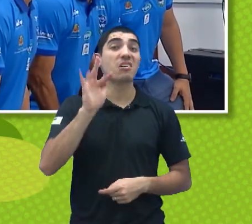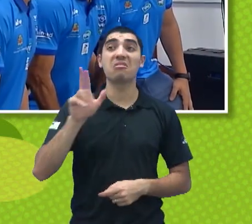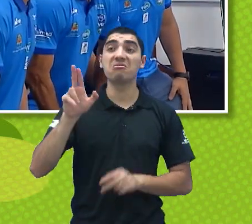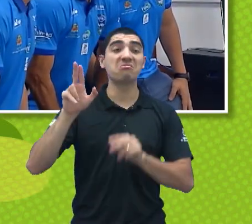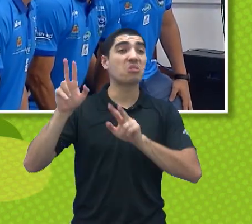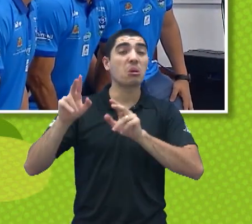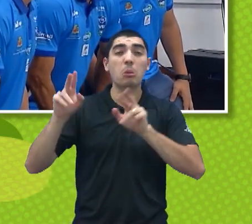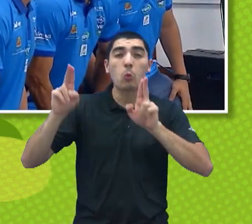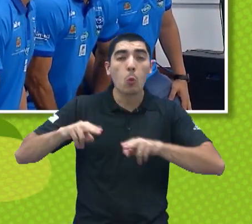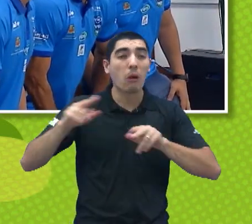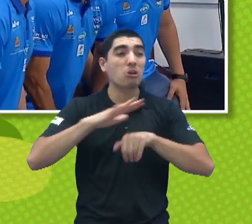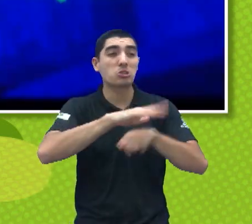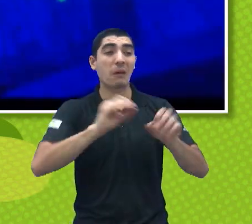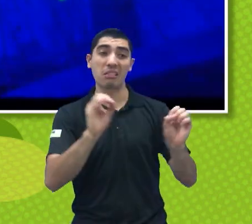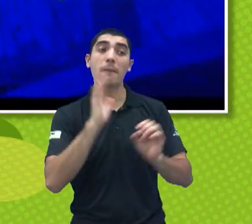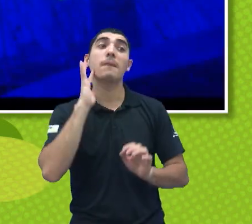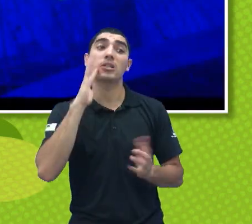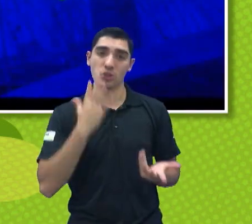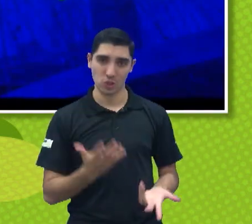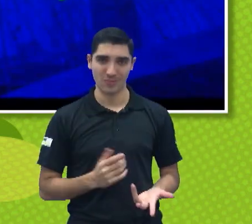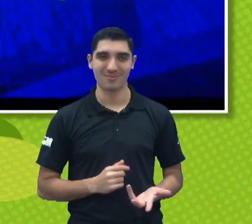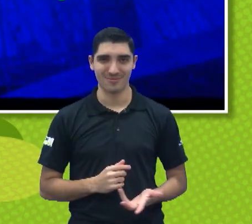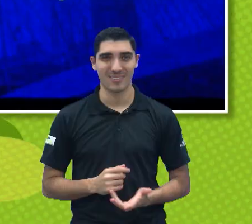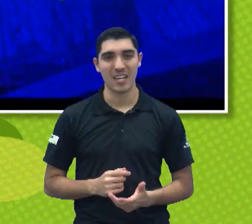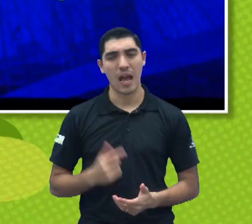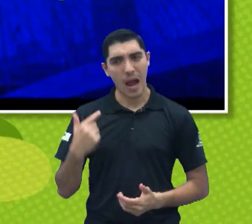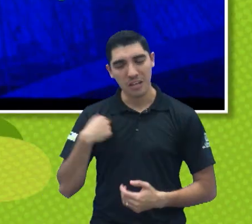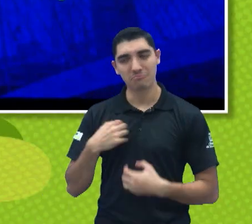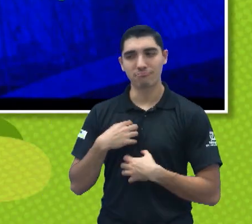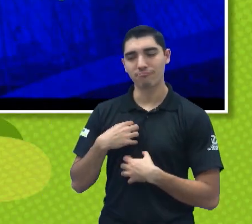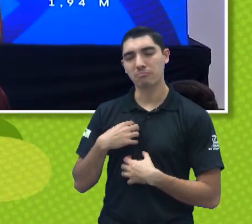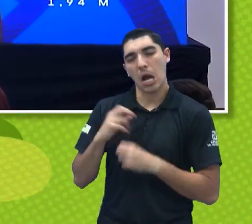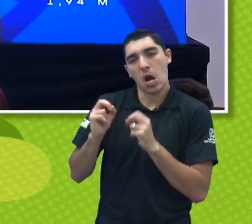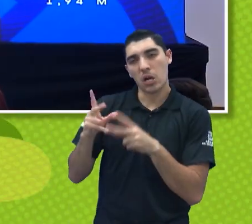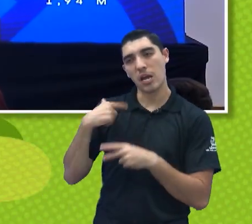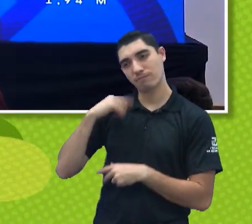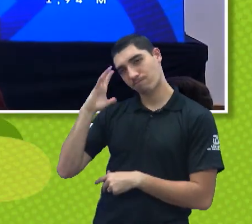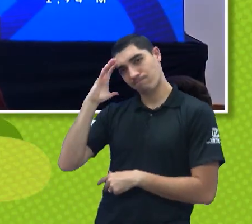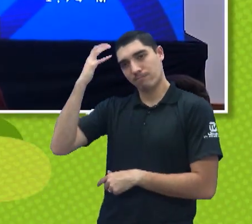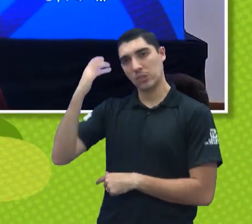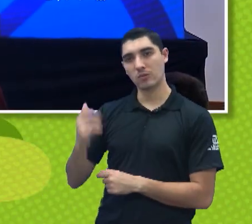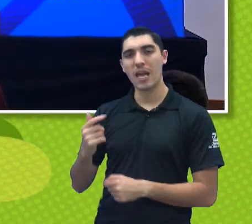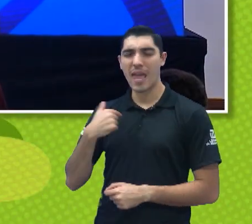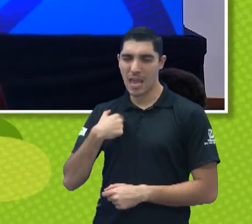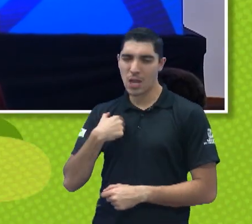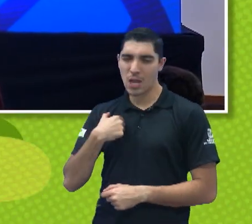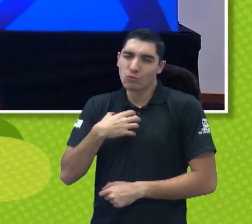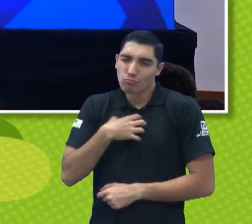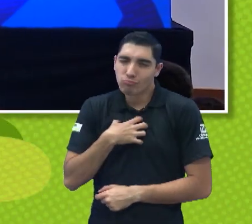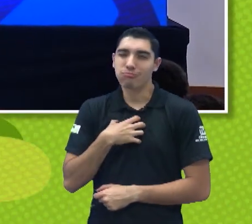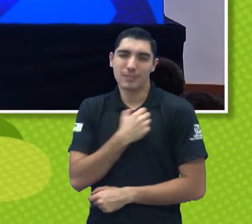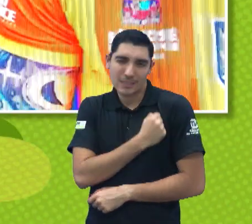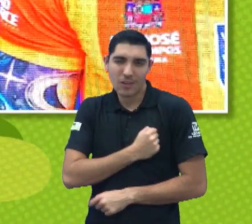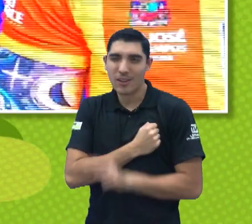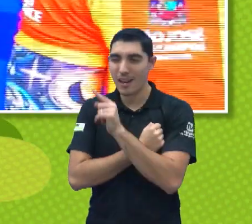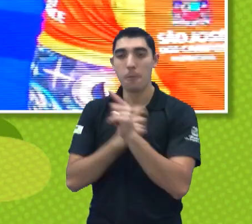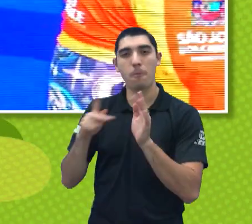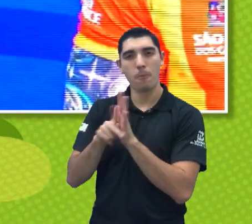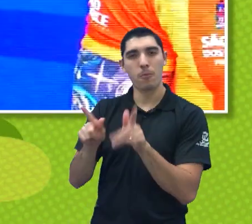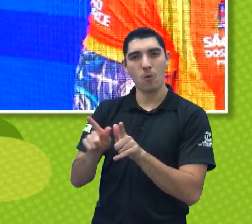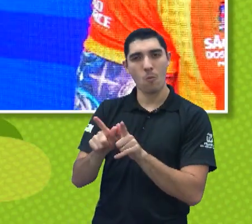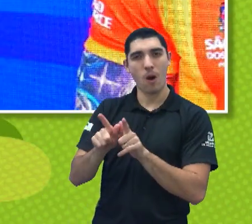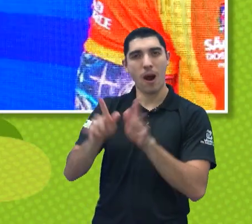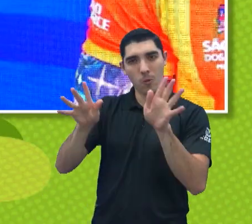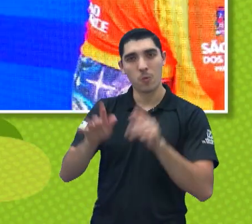Ele não falava diretamente, mas foi muito tranquilo a minha saída. Óbvio que eu senti, porque era meio de temporada, mas eu acho que